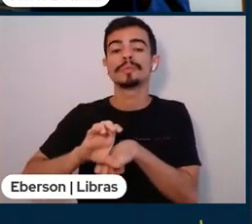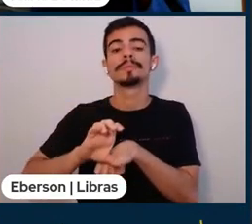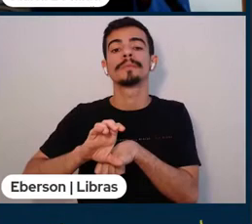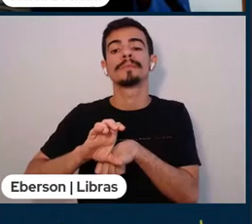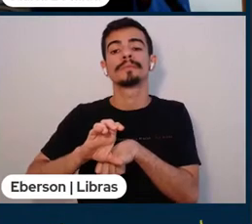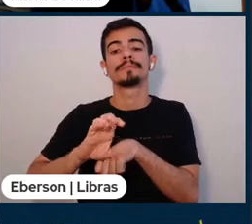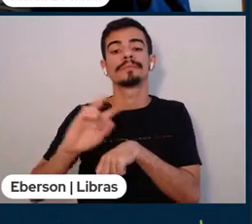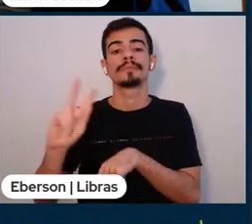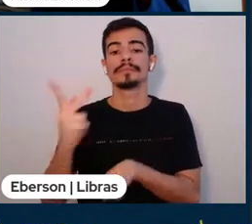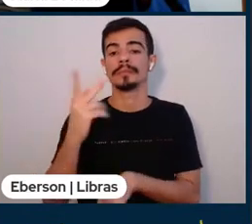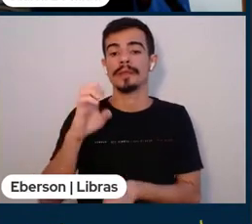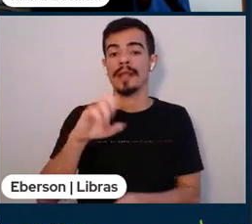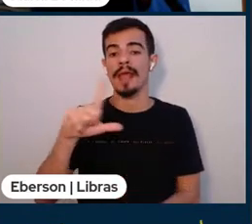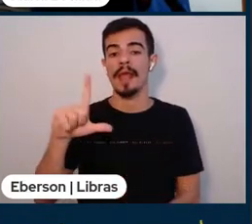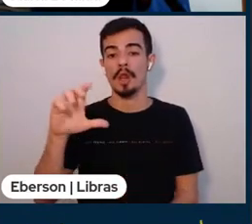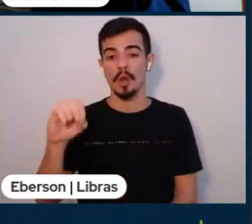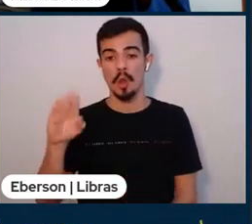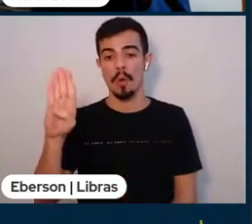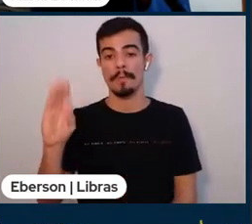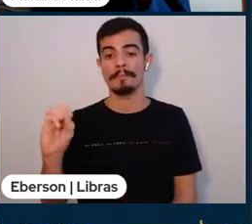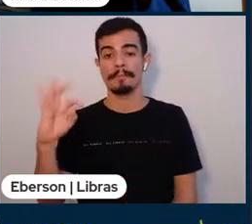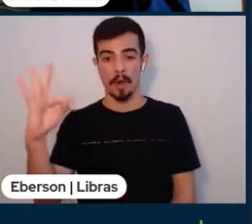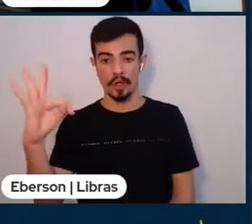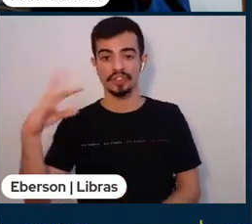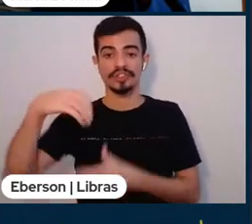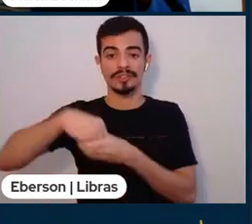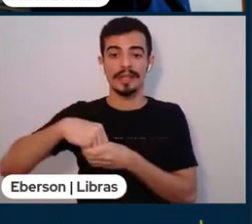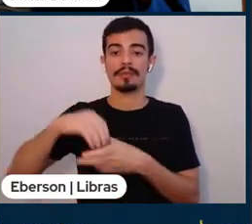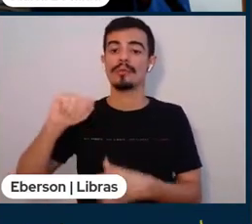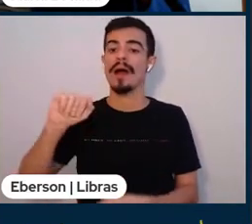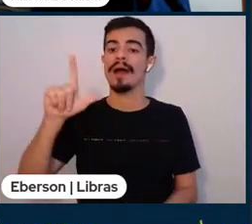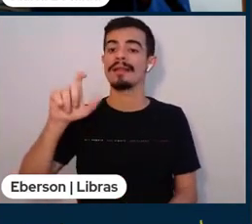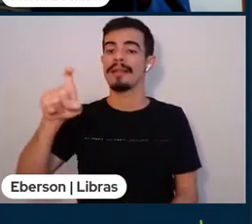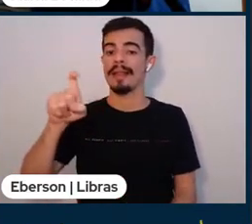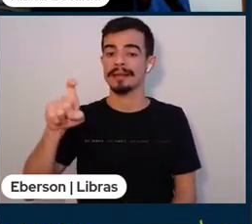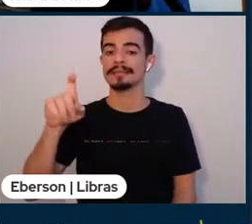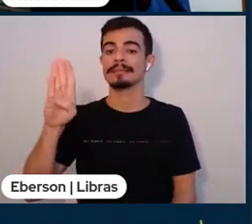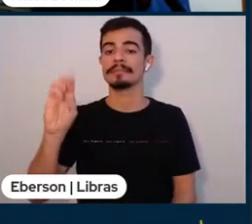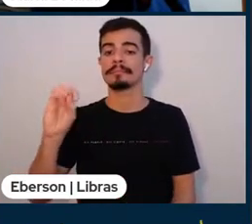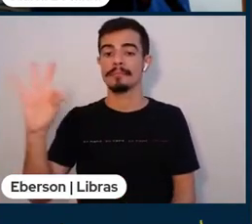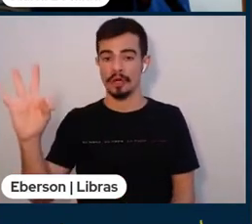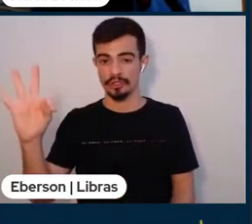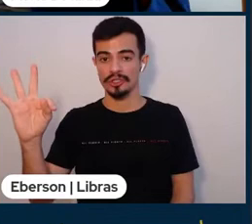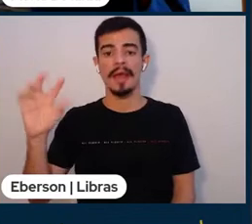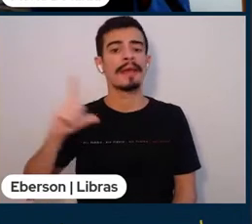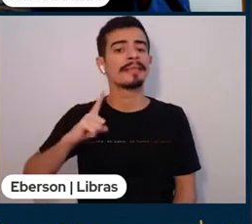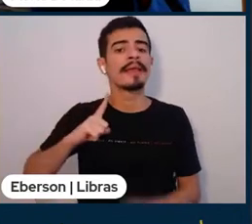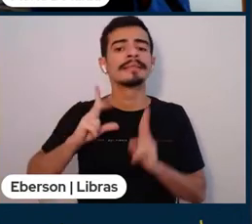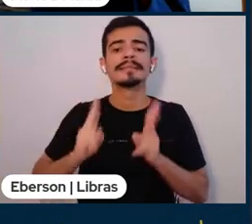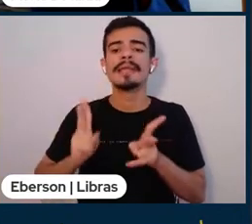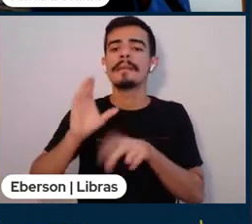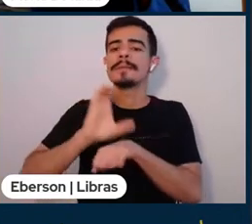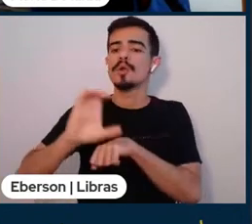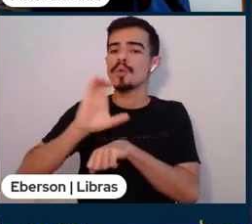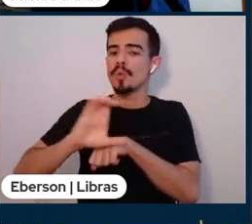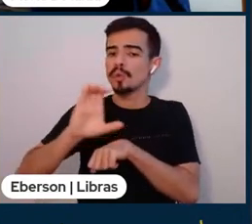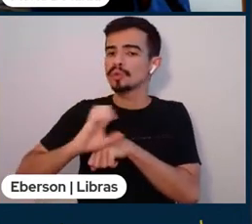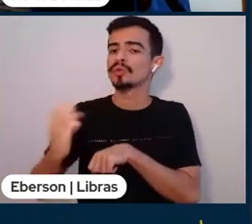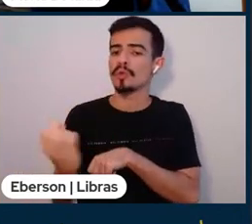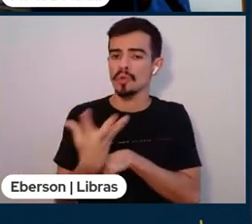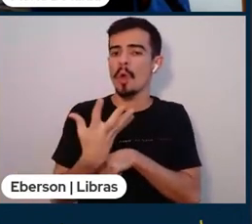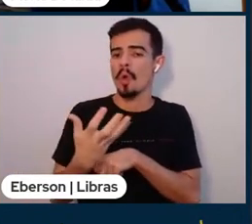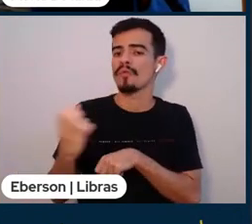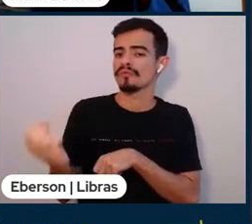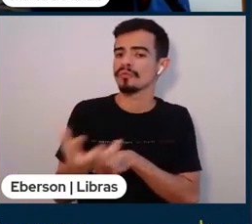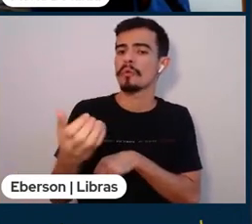Hello Bot, da Let's Bot, que foi um curso. Sempre está abrindo novas inscrições. Foi